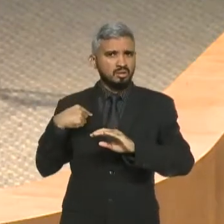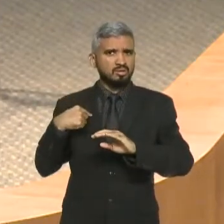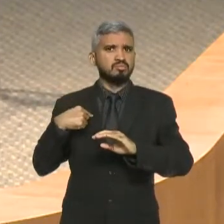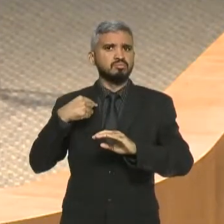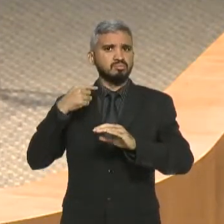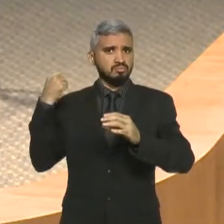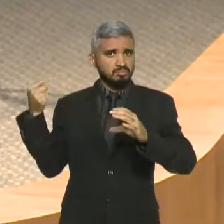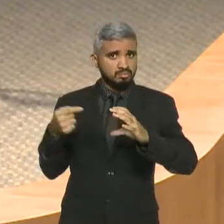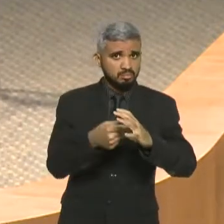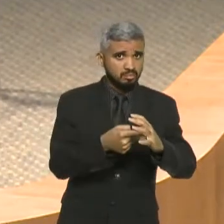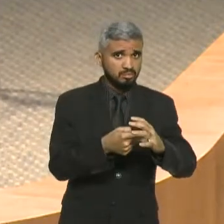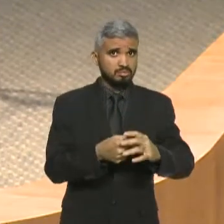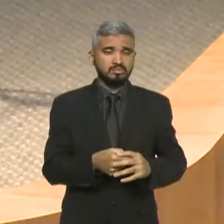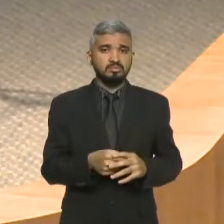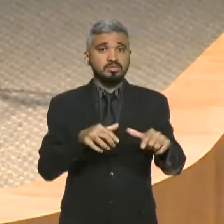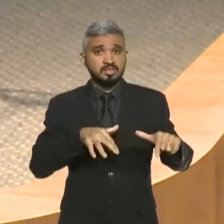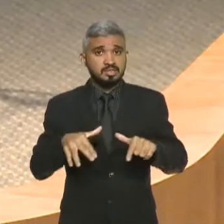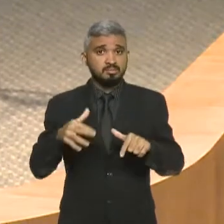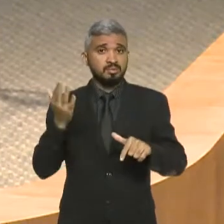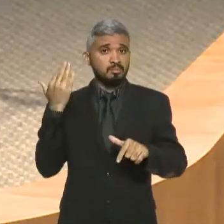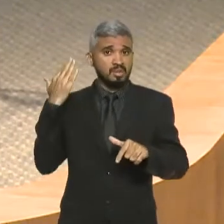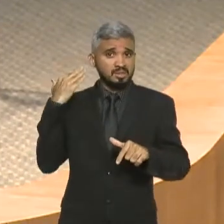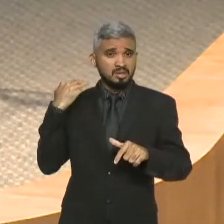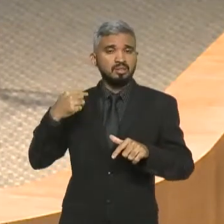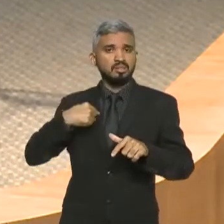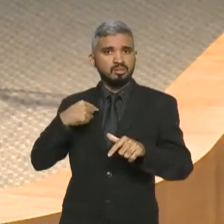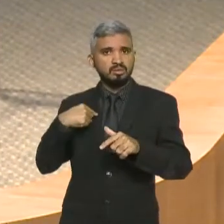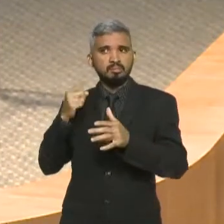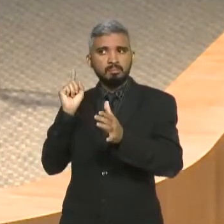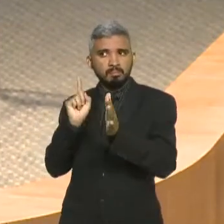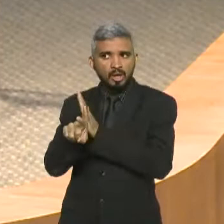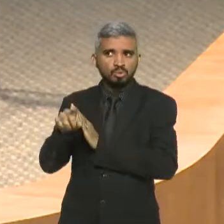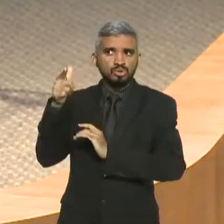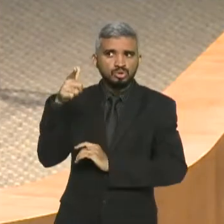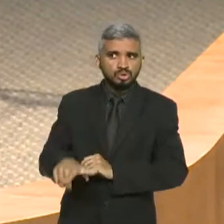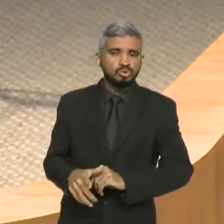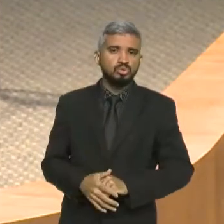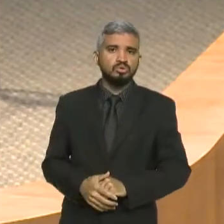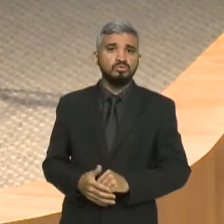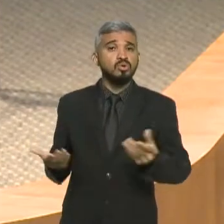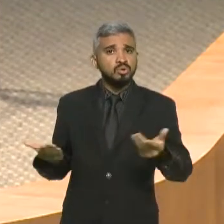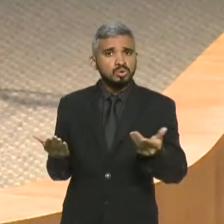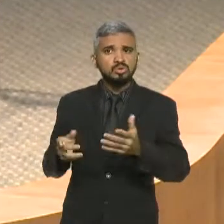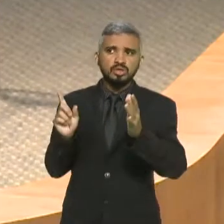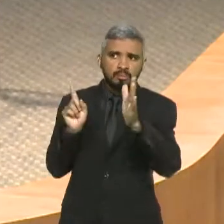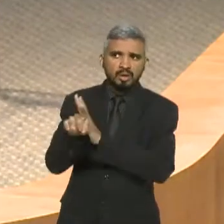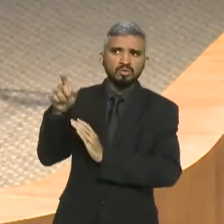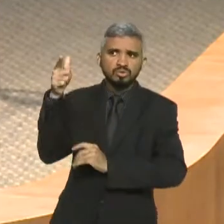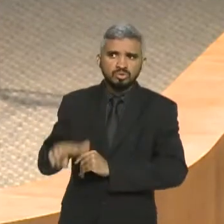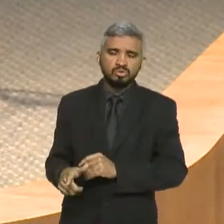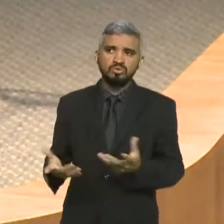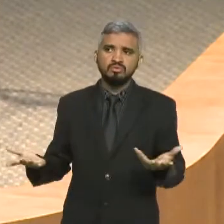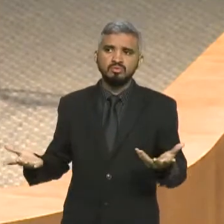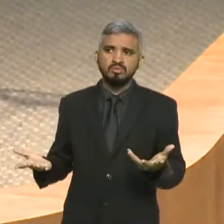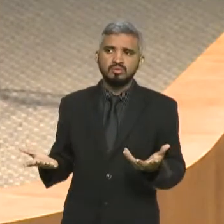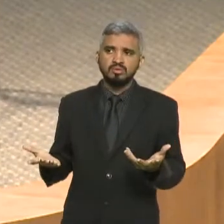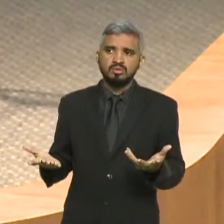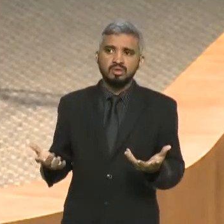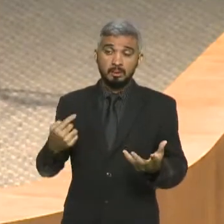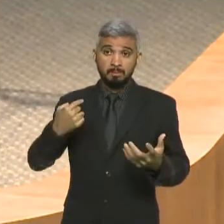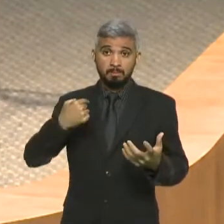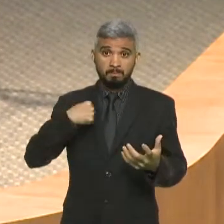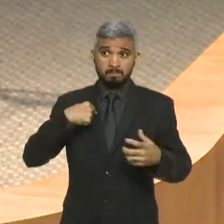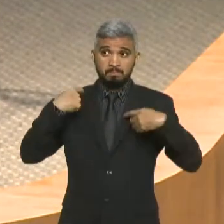passada e estamos aqui novamente cobrando satisfação do governo do estado. Será se vai ser preciso eu pegar um carro de